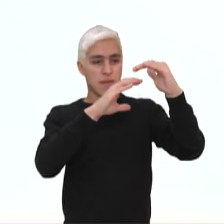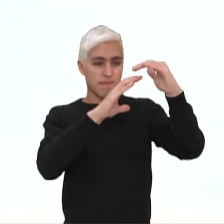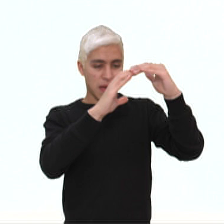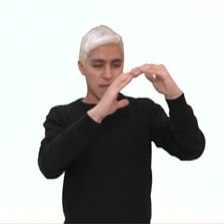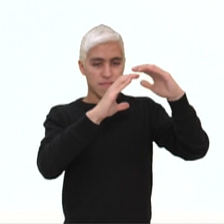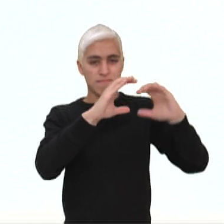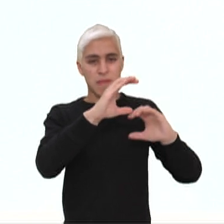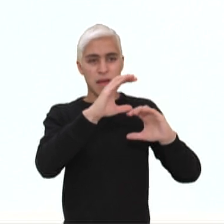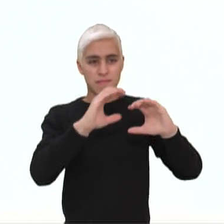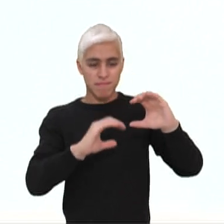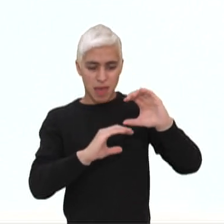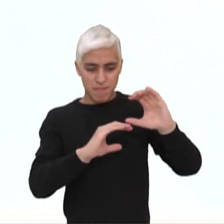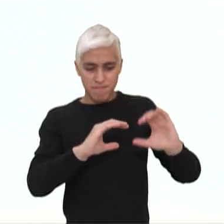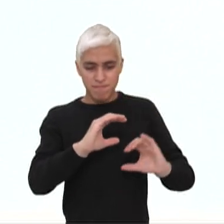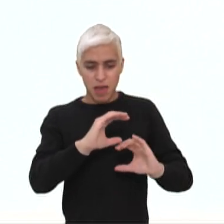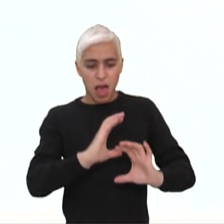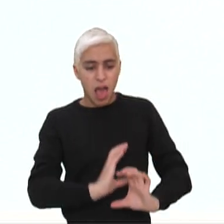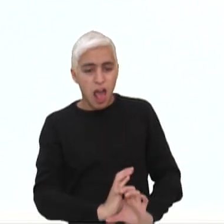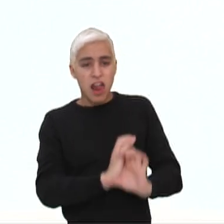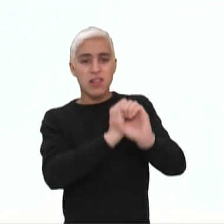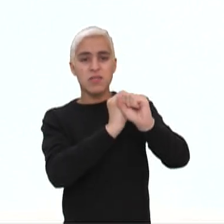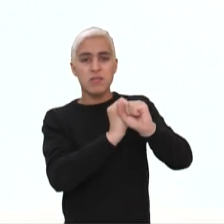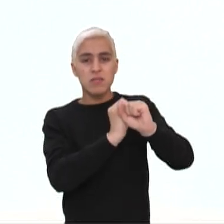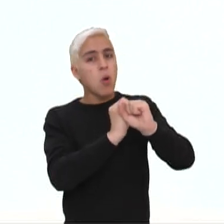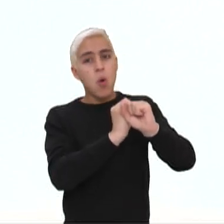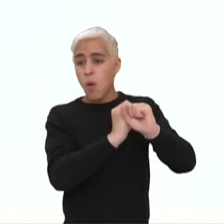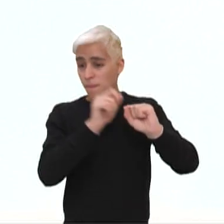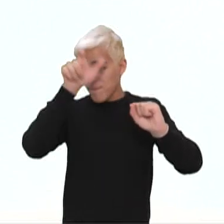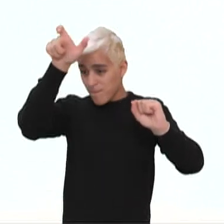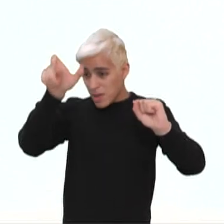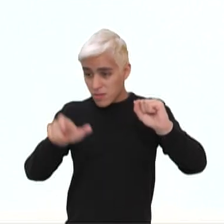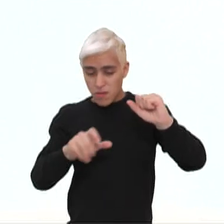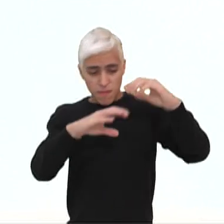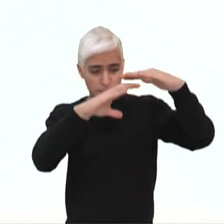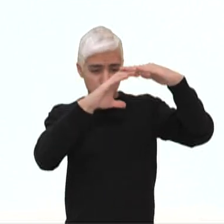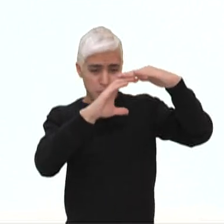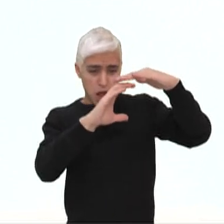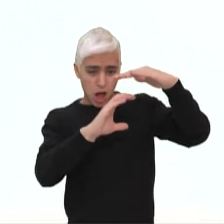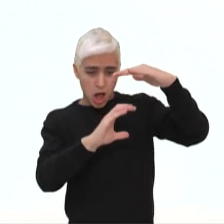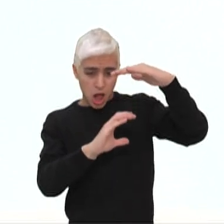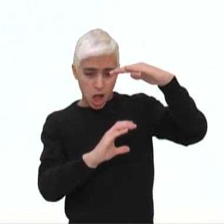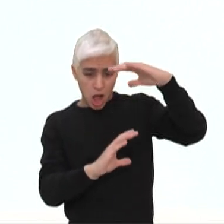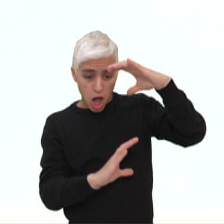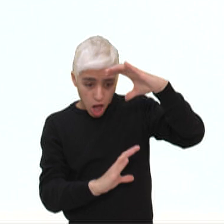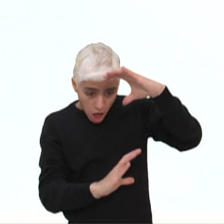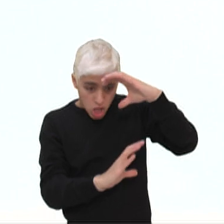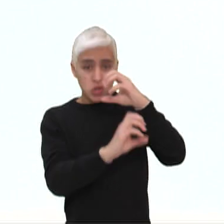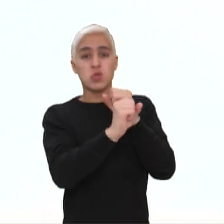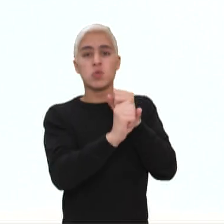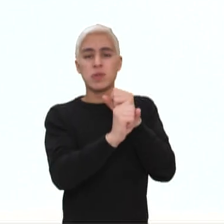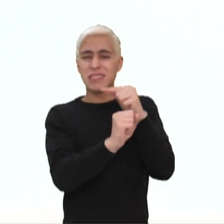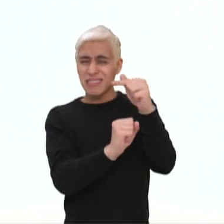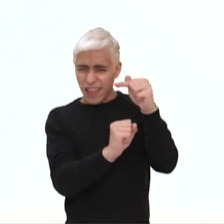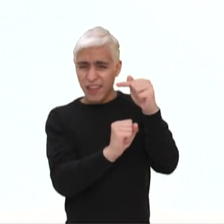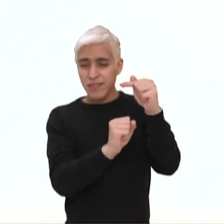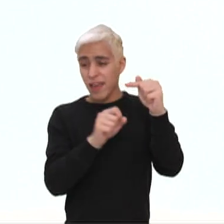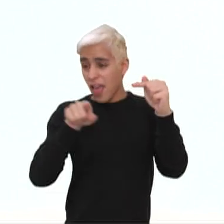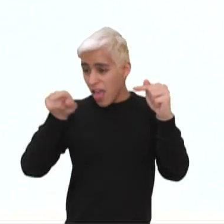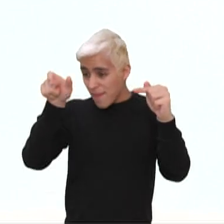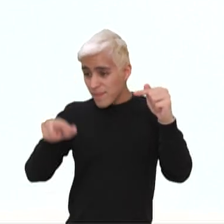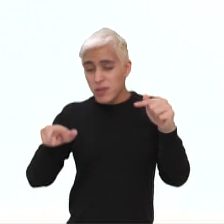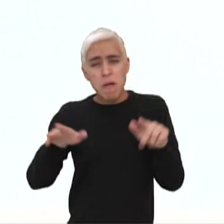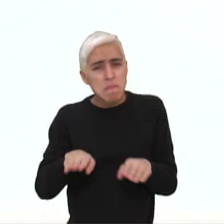lá embaixo. E você tem a proporção perfeita. 1, 2, 3, 4, 5,